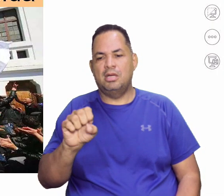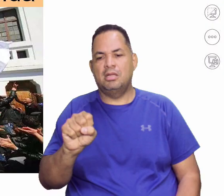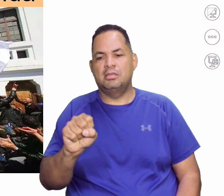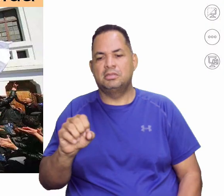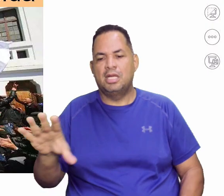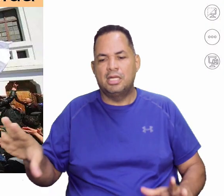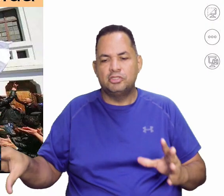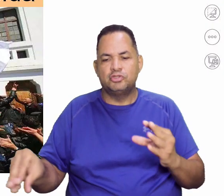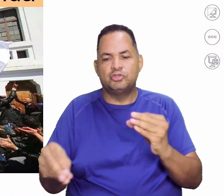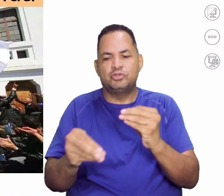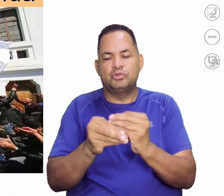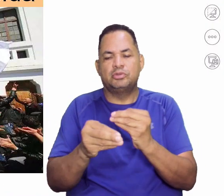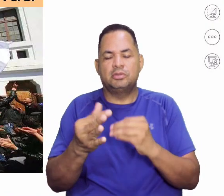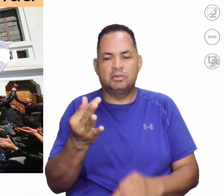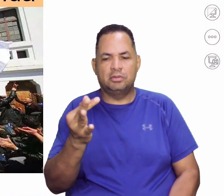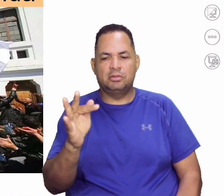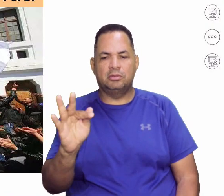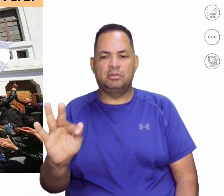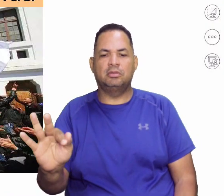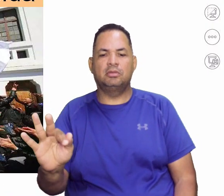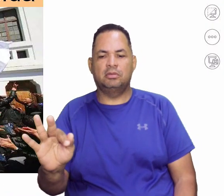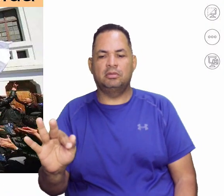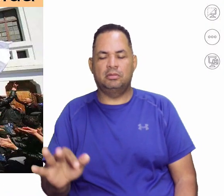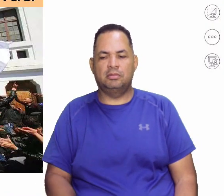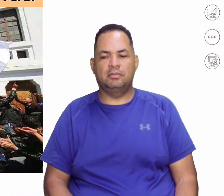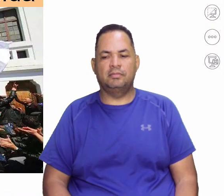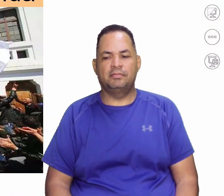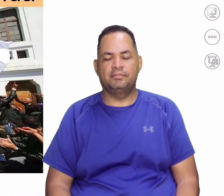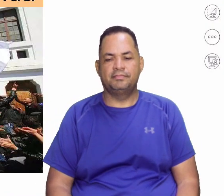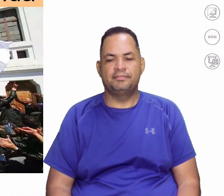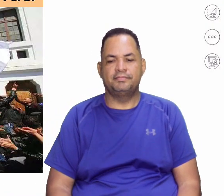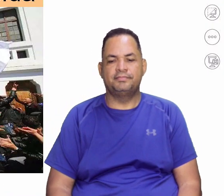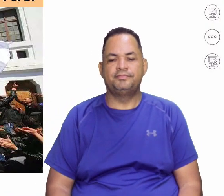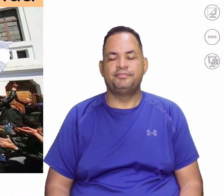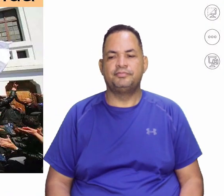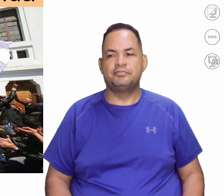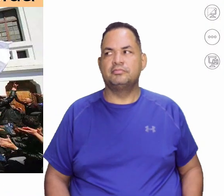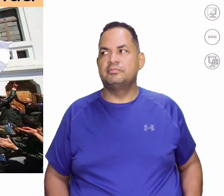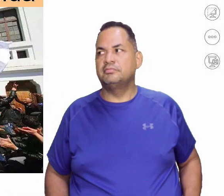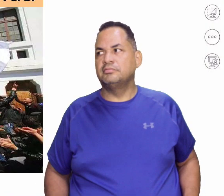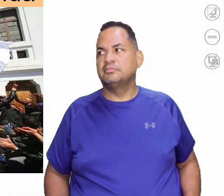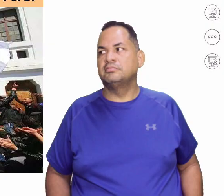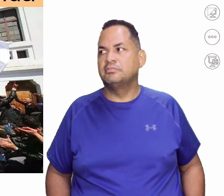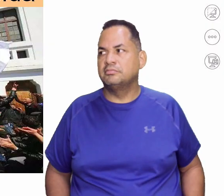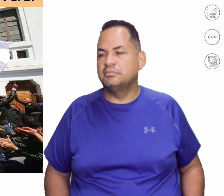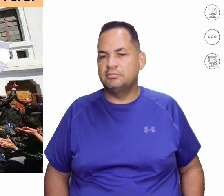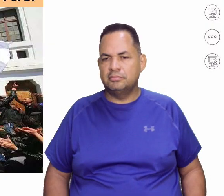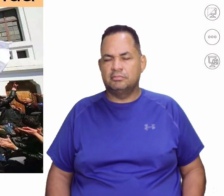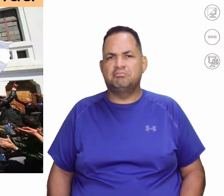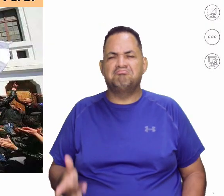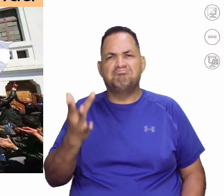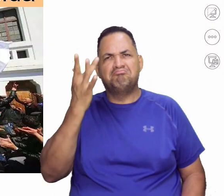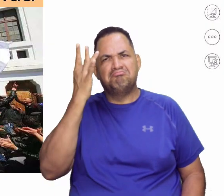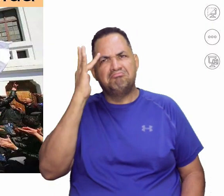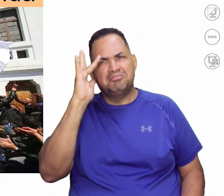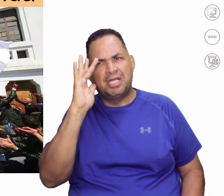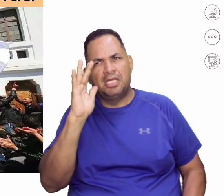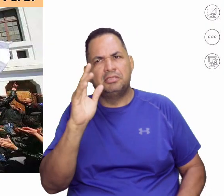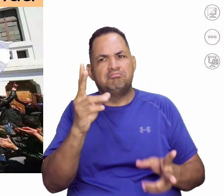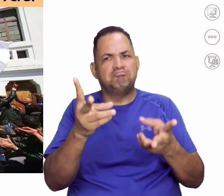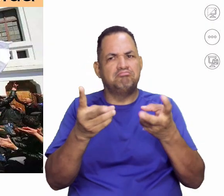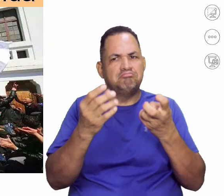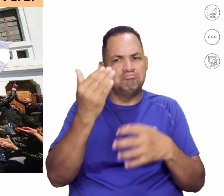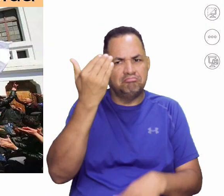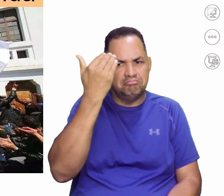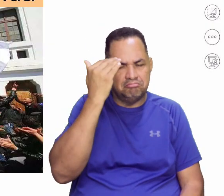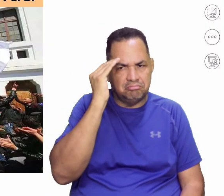à França, ou seja, vai fazer parte do território francês. Então, não sei se você já percebeu, não sei se você